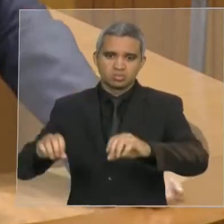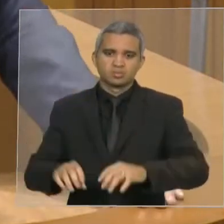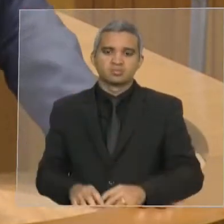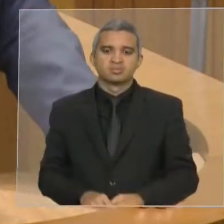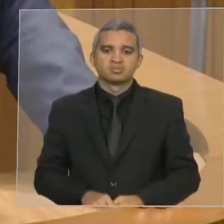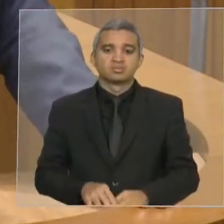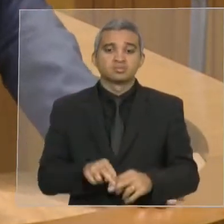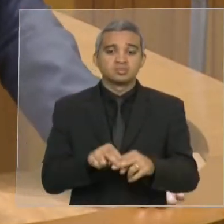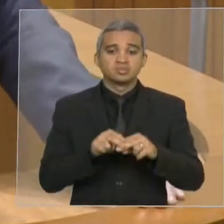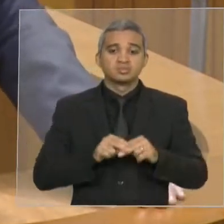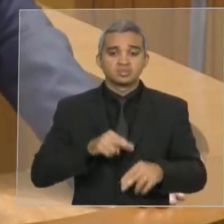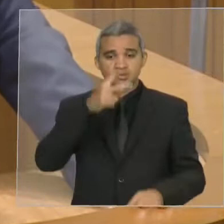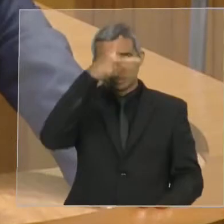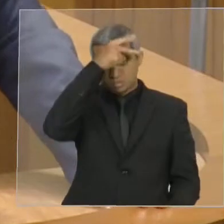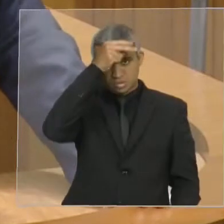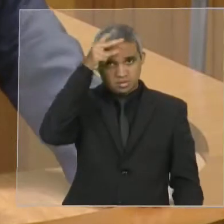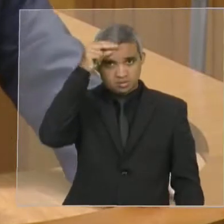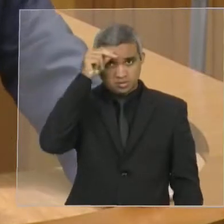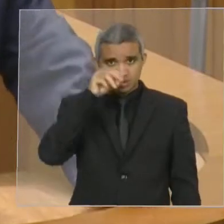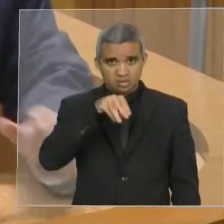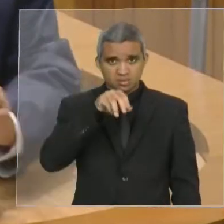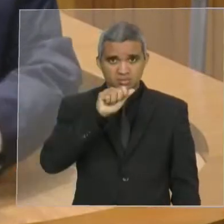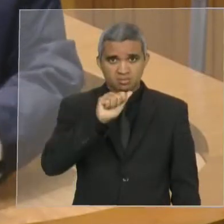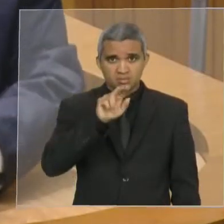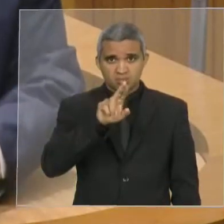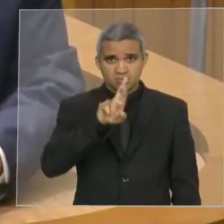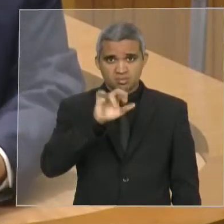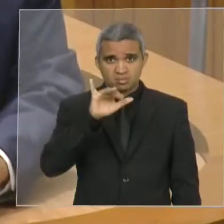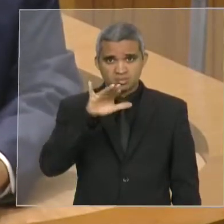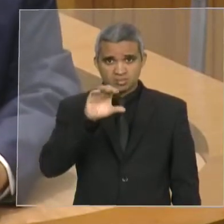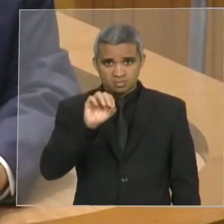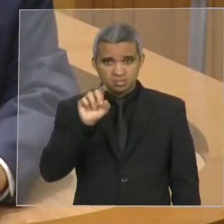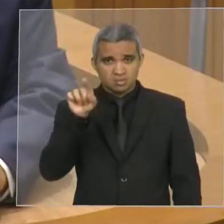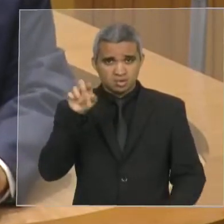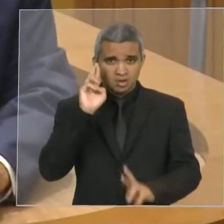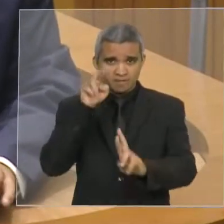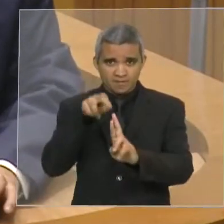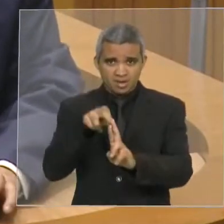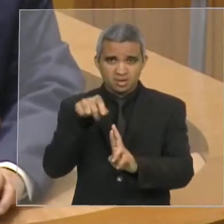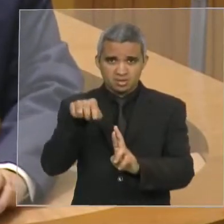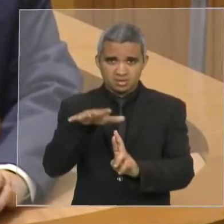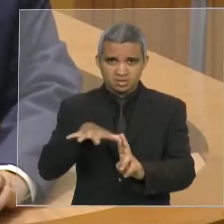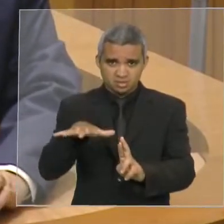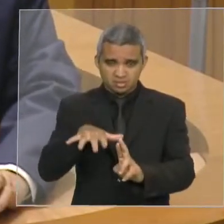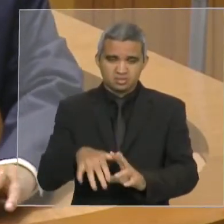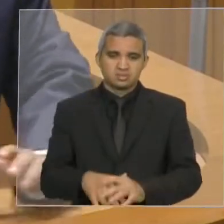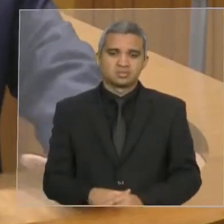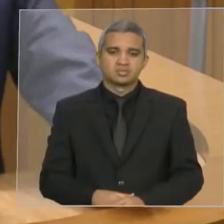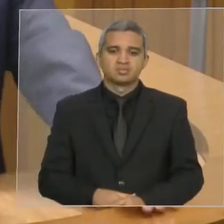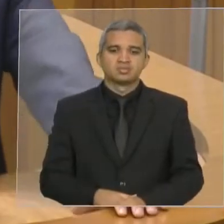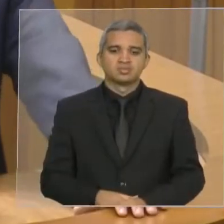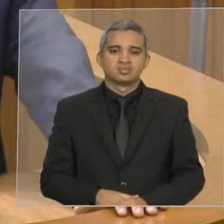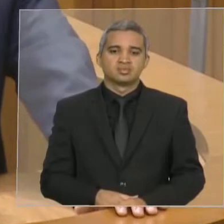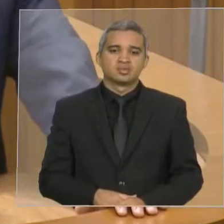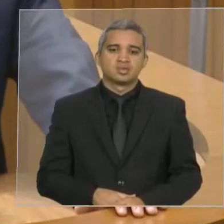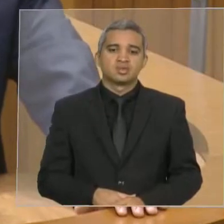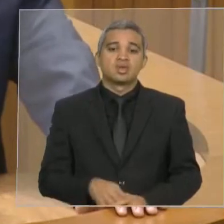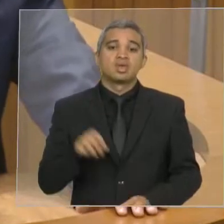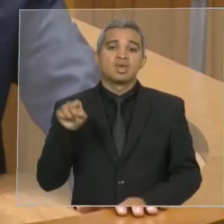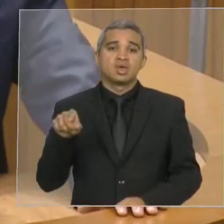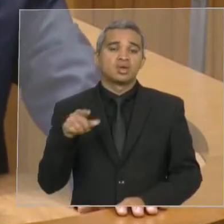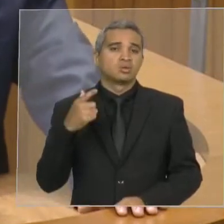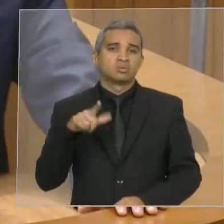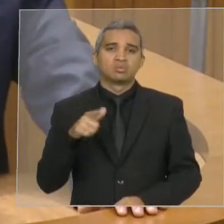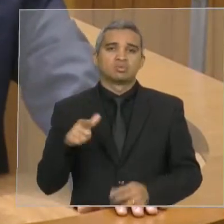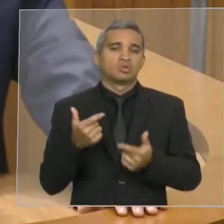uma referência na região. Prefeito que não teve a sorte, como alguns municípios, de